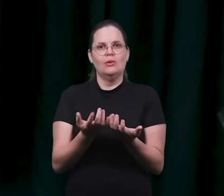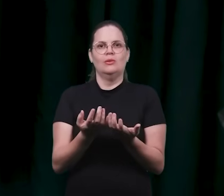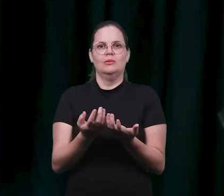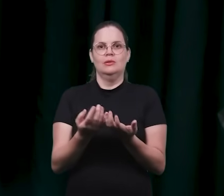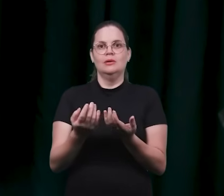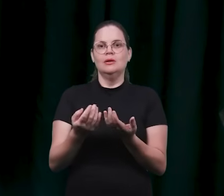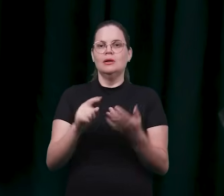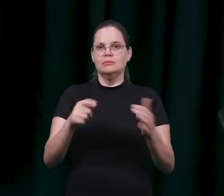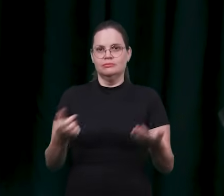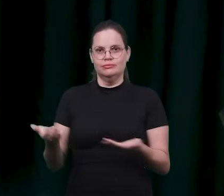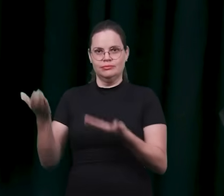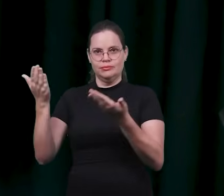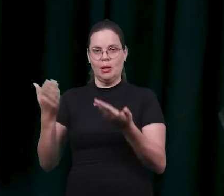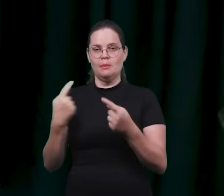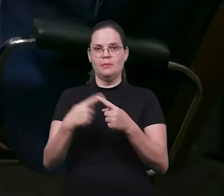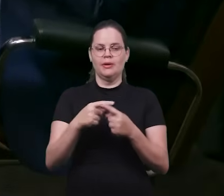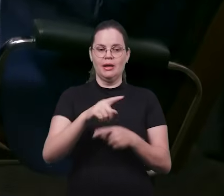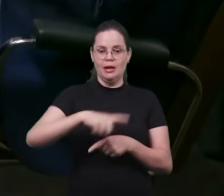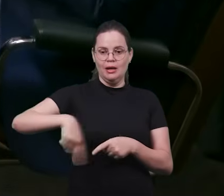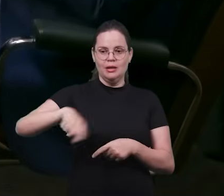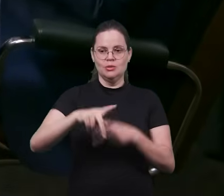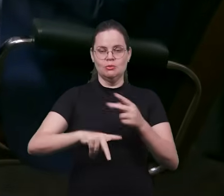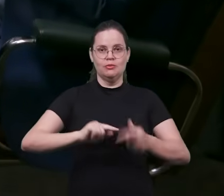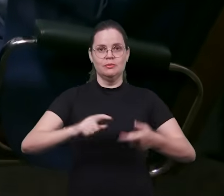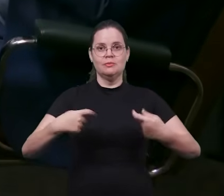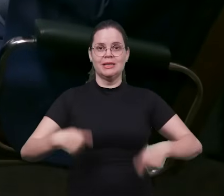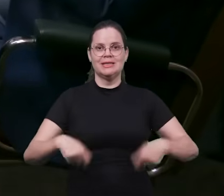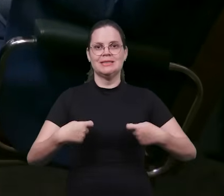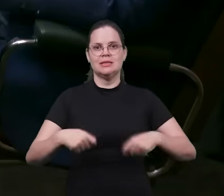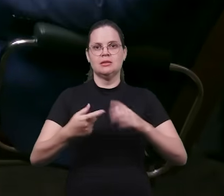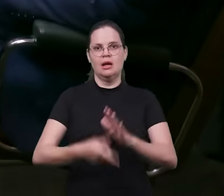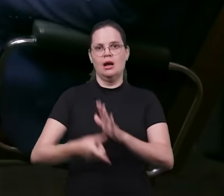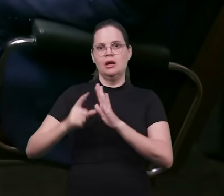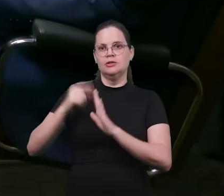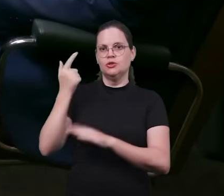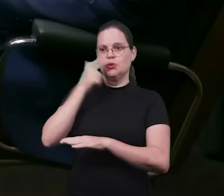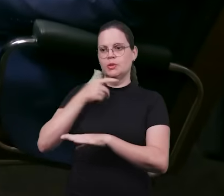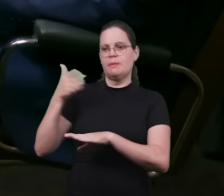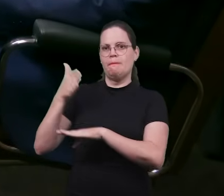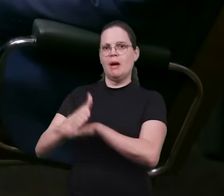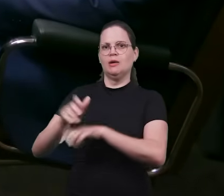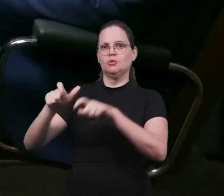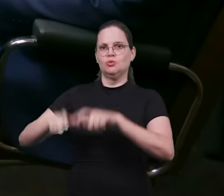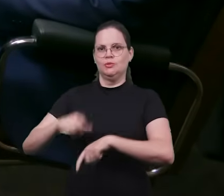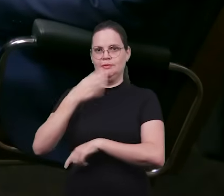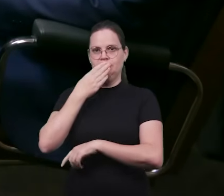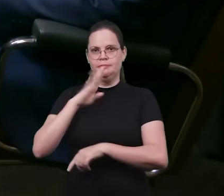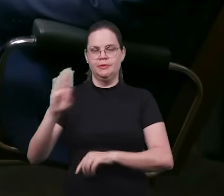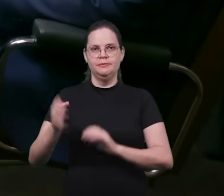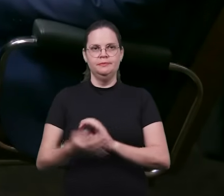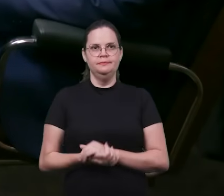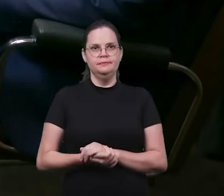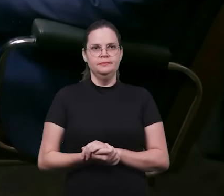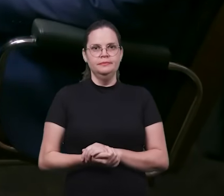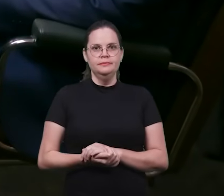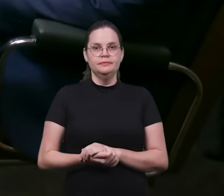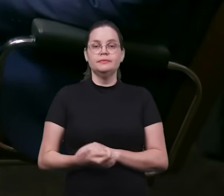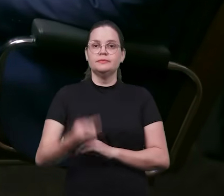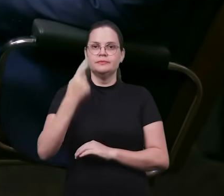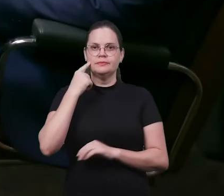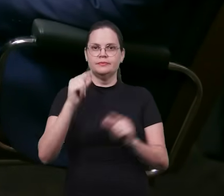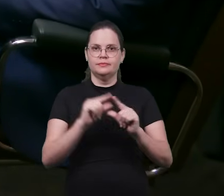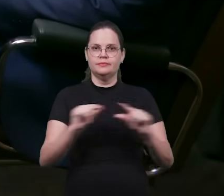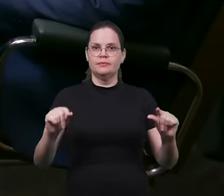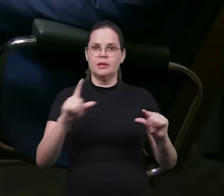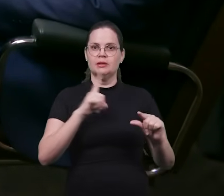Terra Prometida. Nós vemos a importância dessa expressão que fica registrada aqui, ó. Tereis cuidado